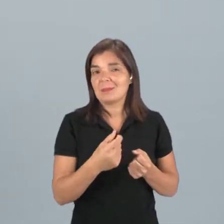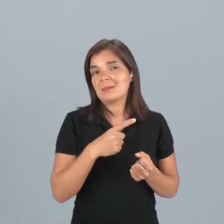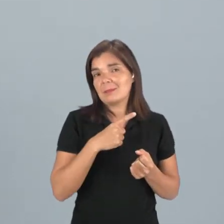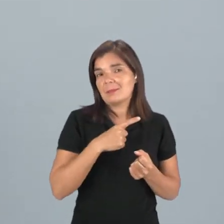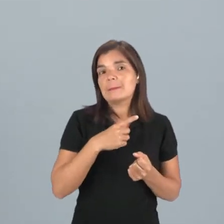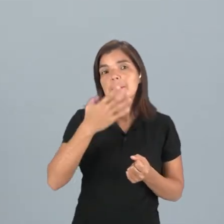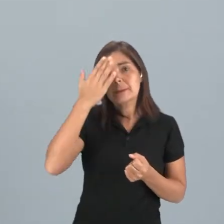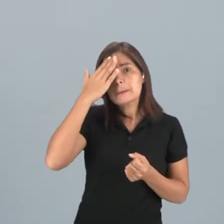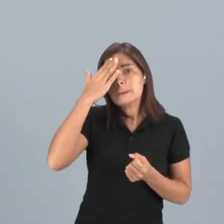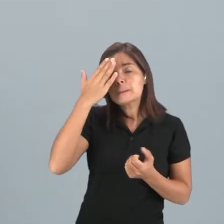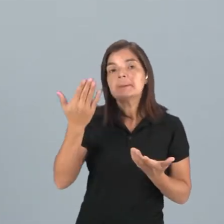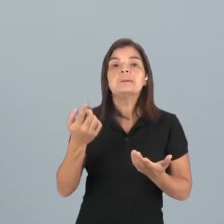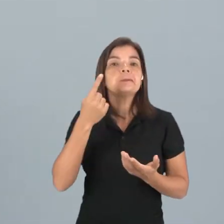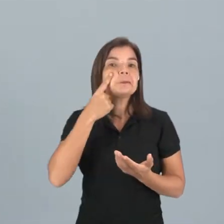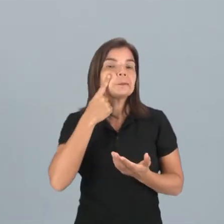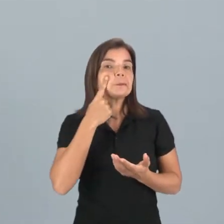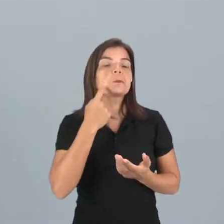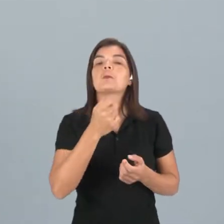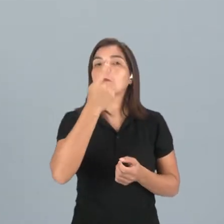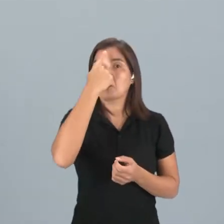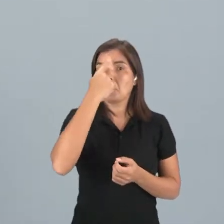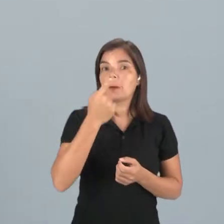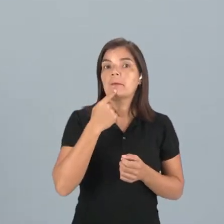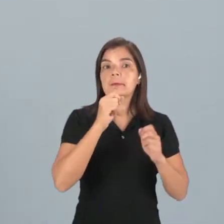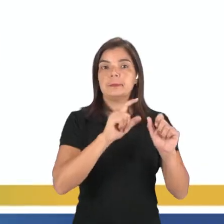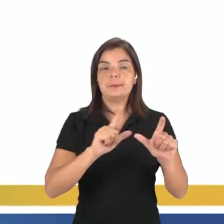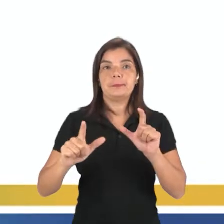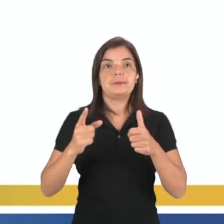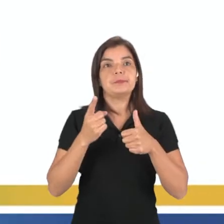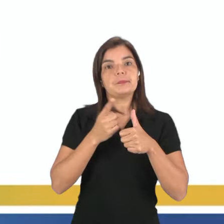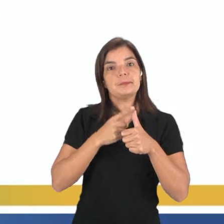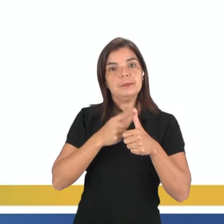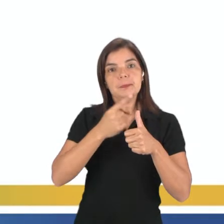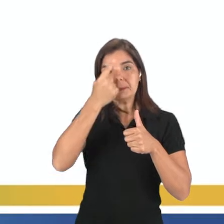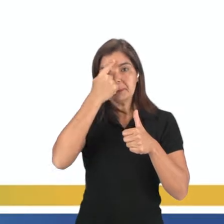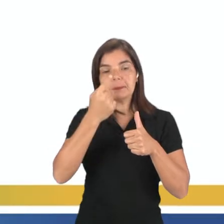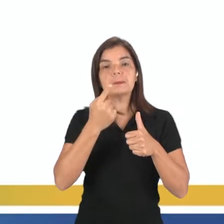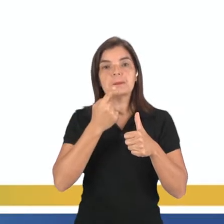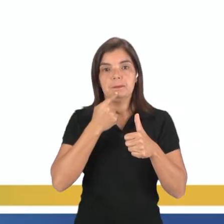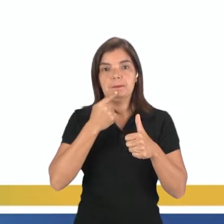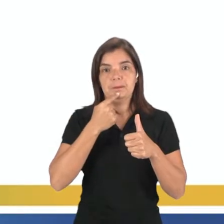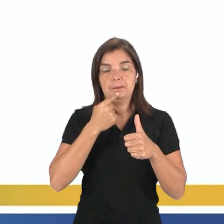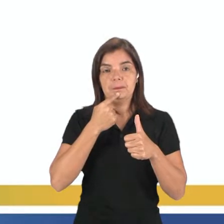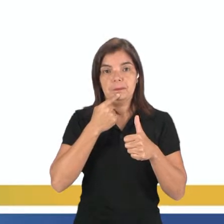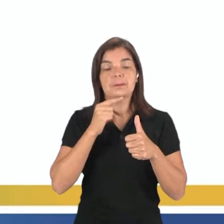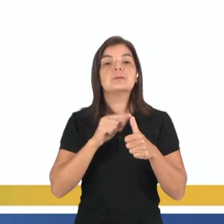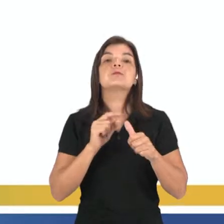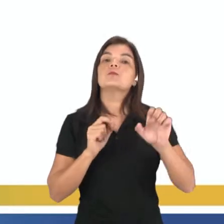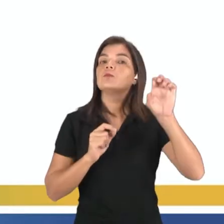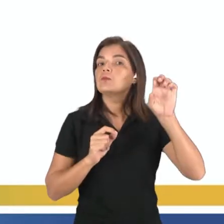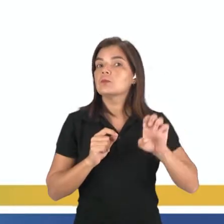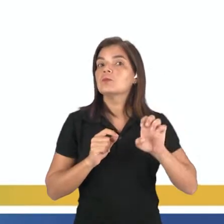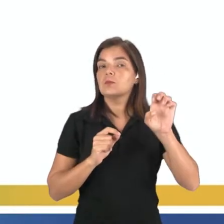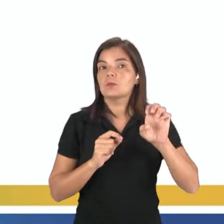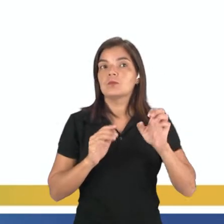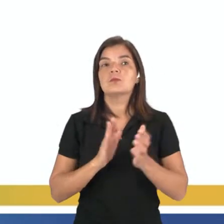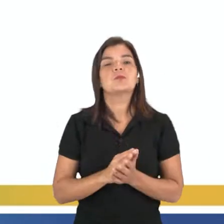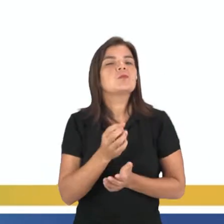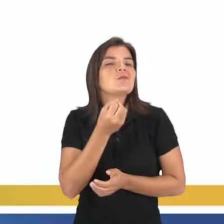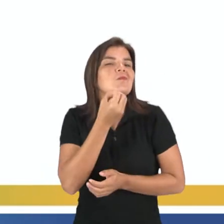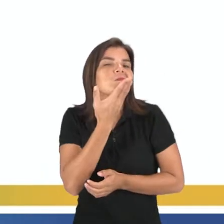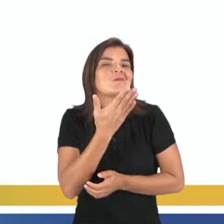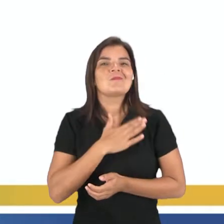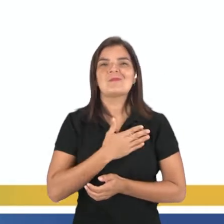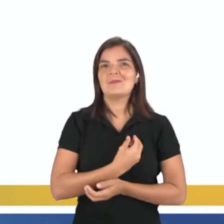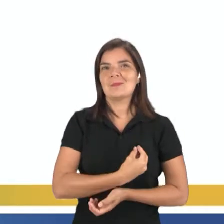está te escutando. Observem essas imagens. A primeira imagem, do lado esquerdo de vocês, tô de bacon à